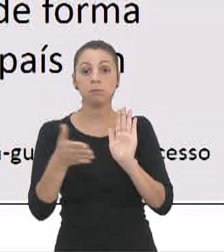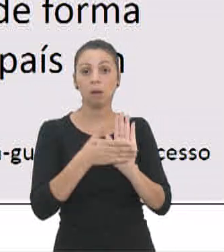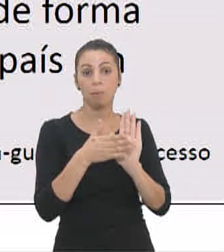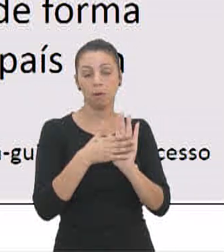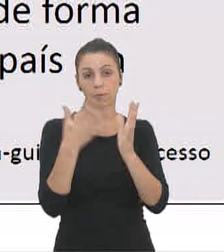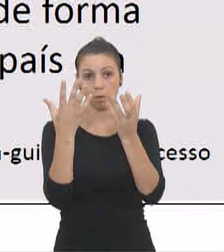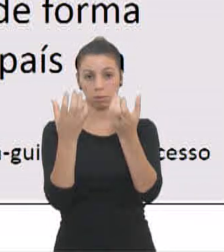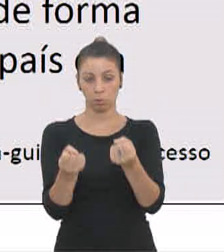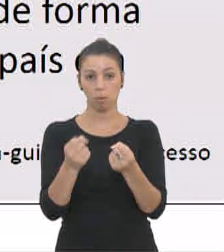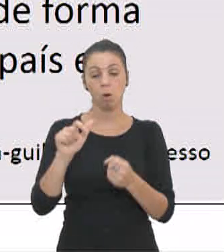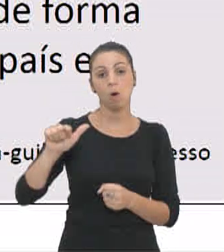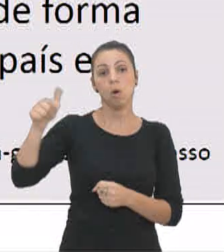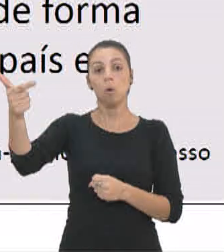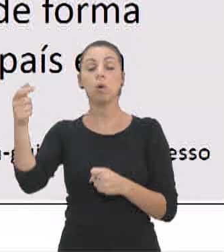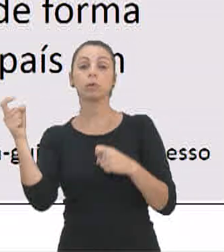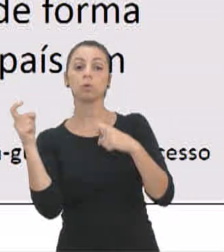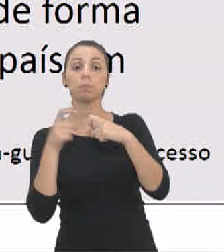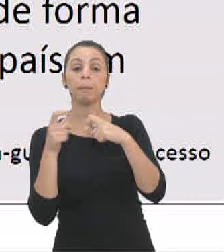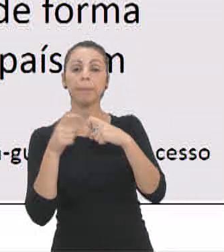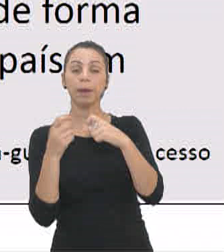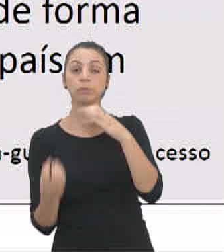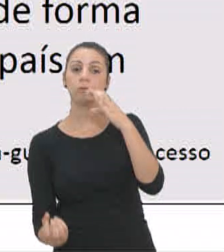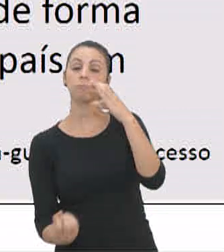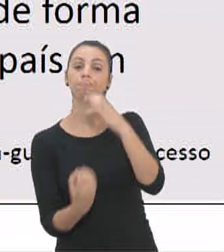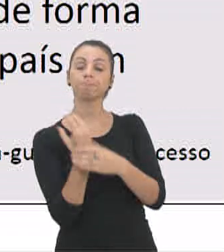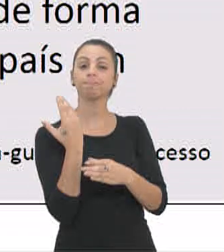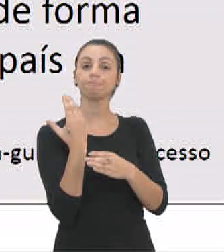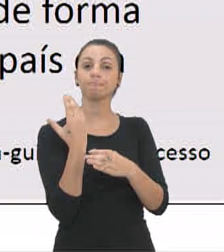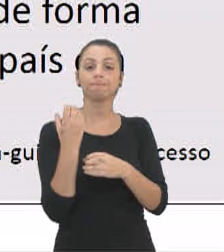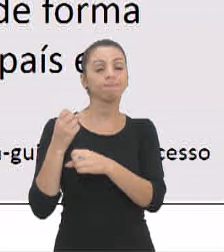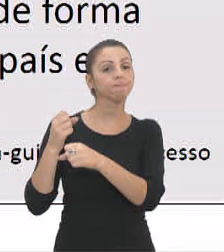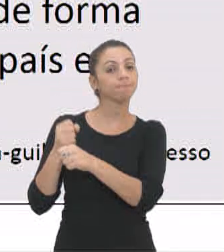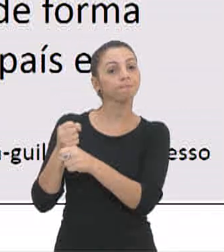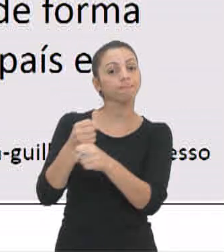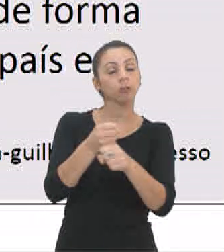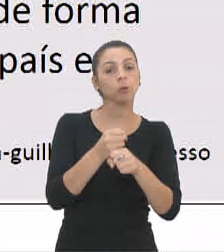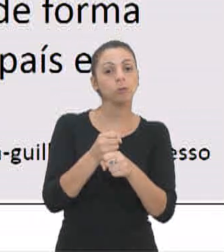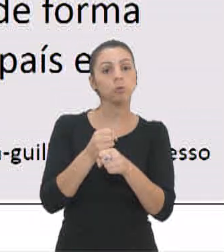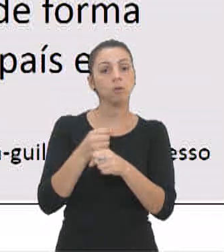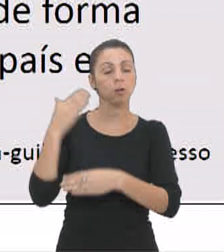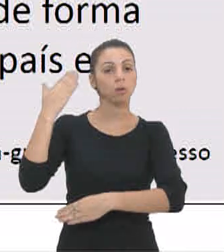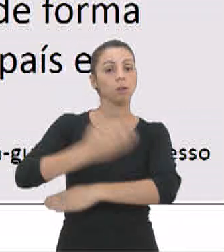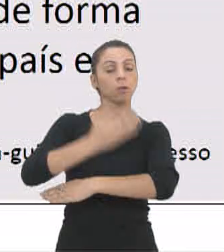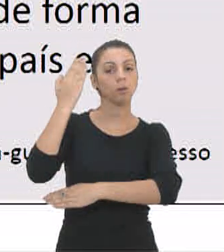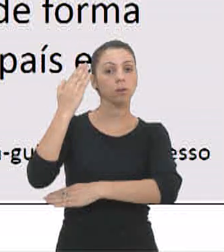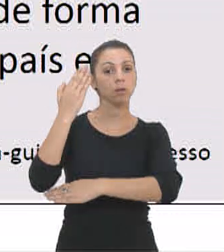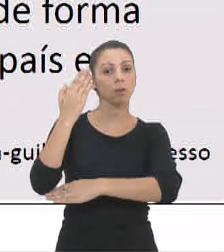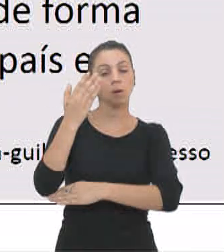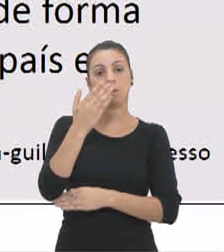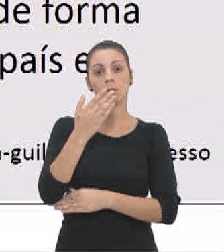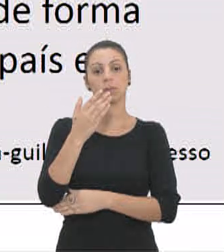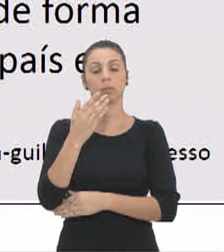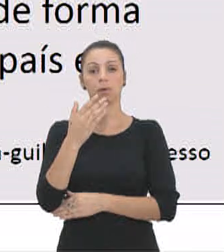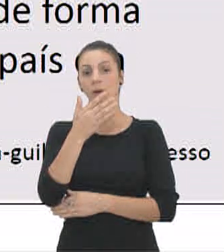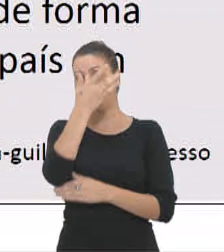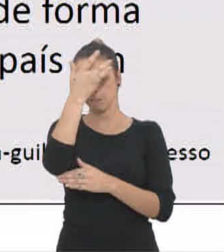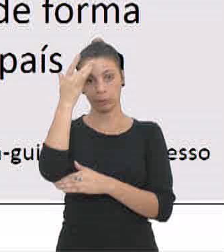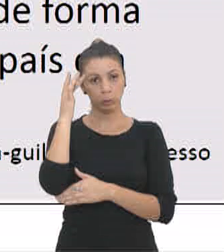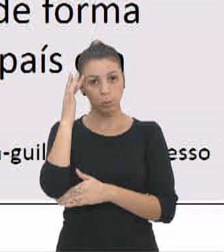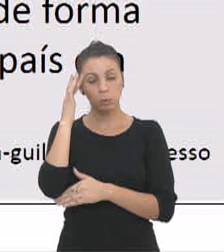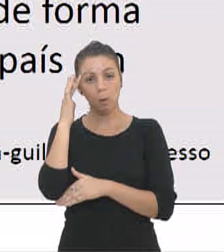Louis, desenvolveu a arma guilhotina. O assassino e ladrão Nicolas